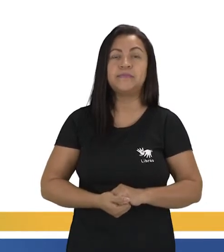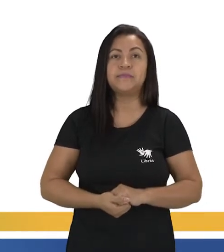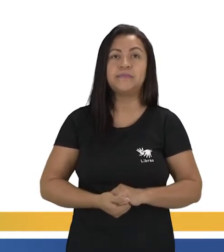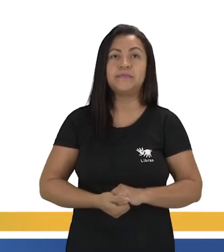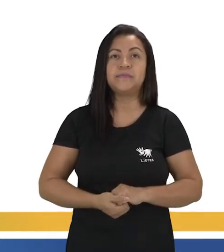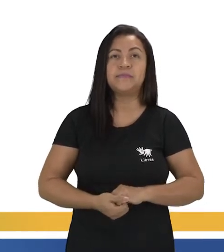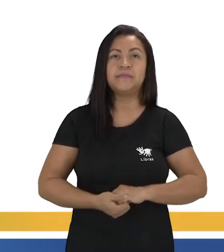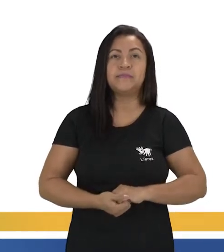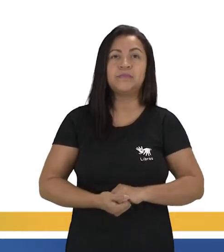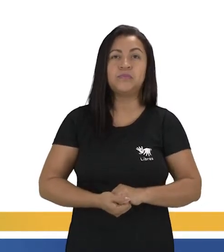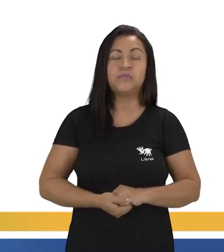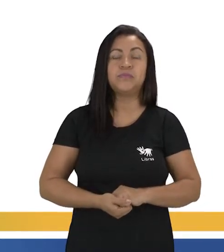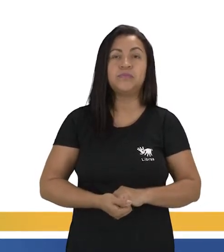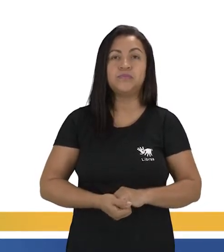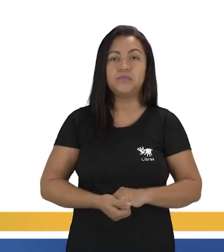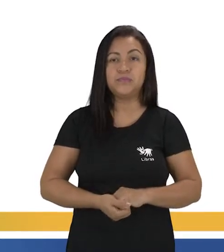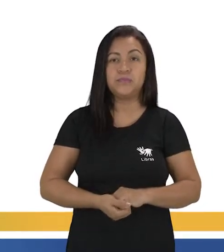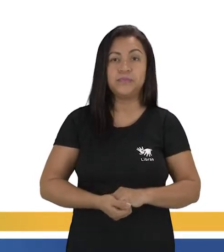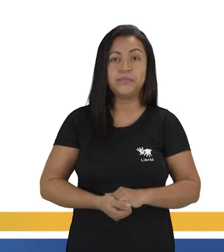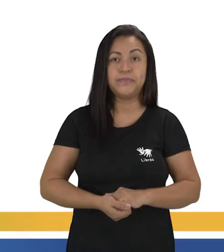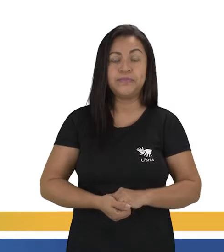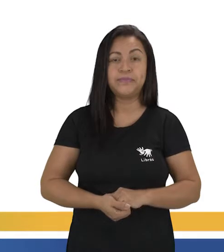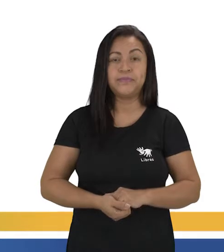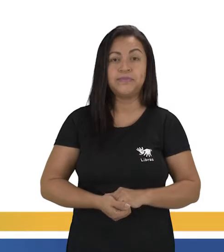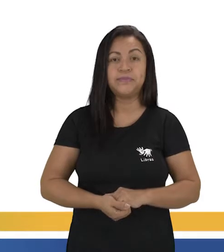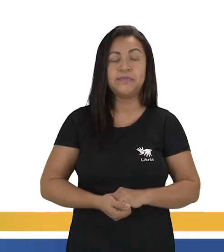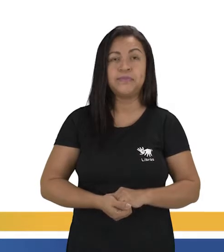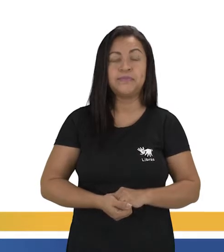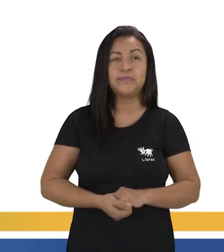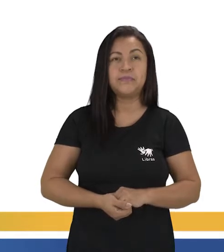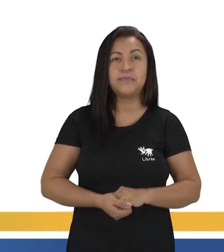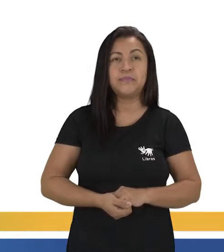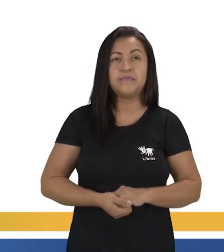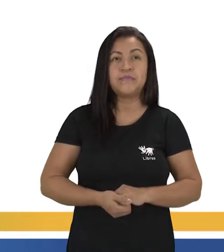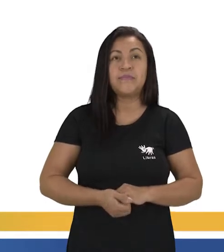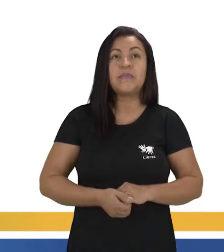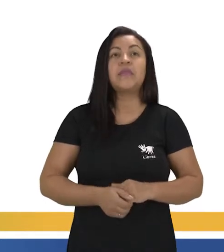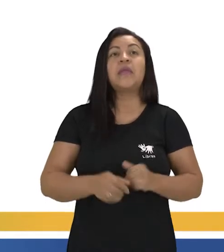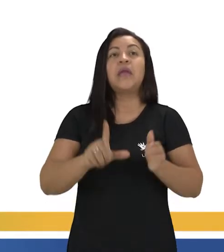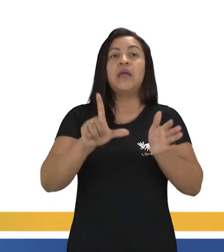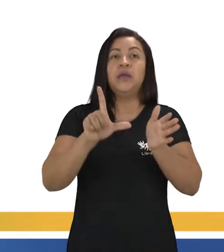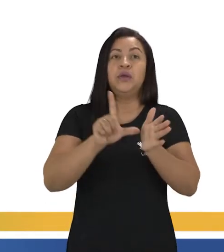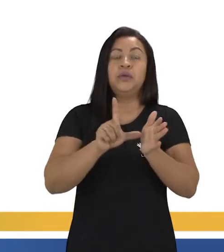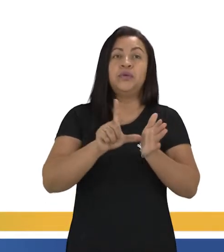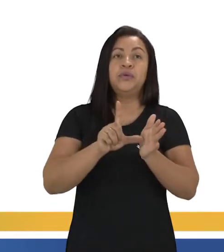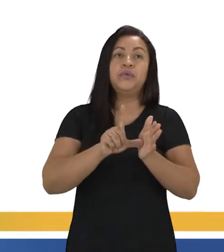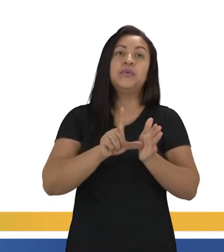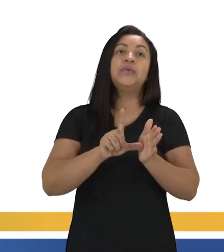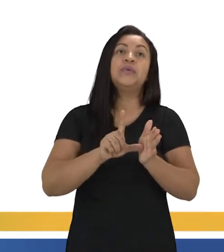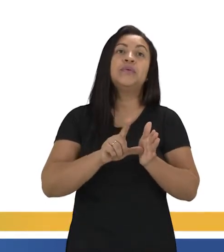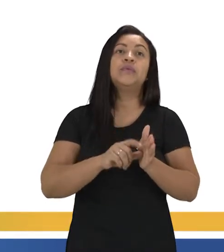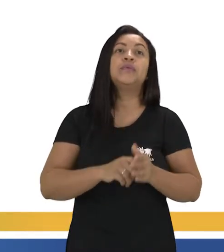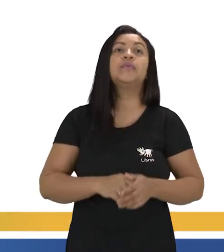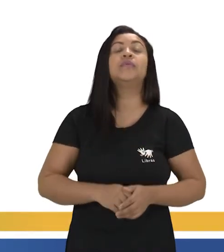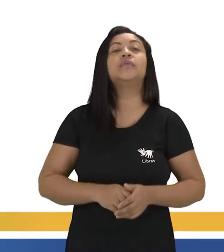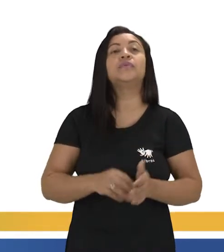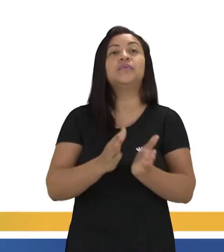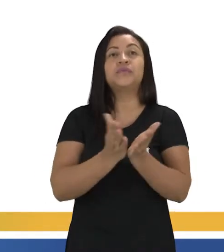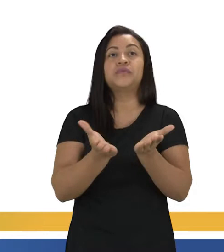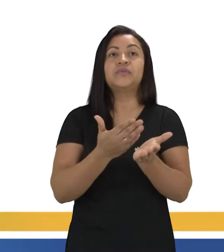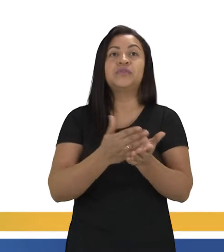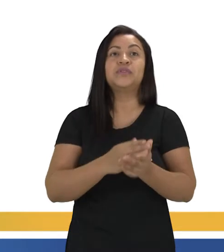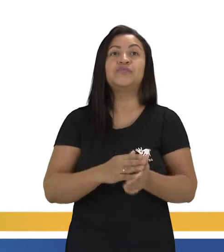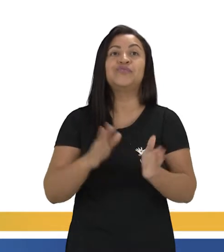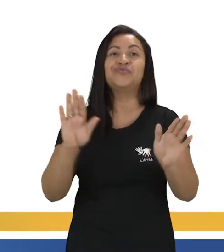already closed when I arrived there. A livraria já tinha fechado quando cheguei